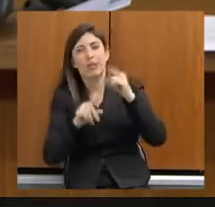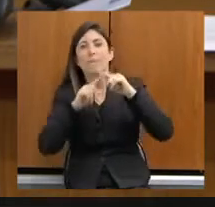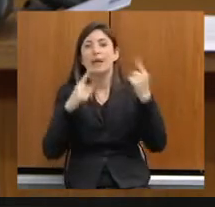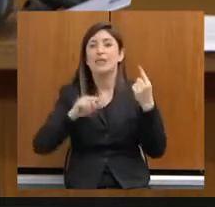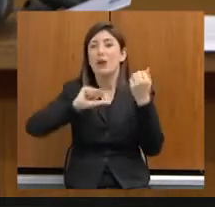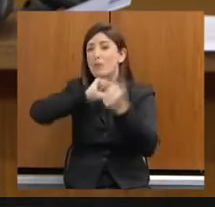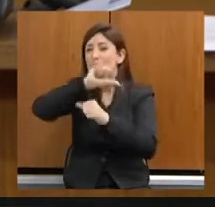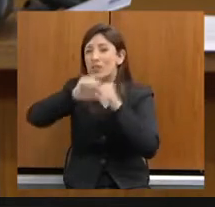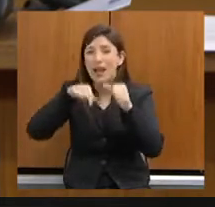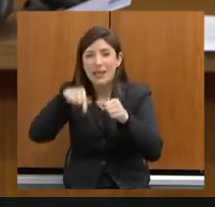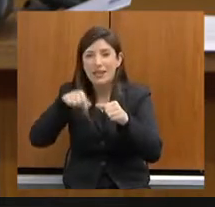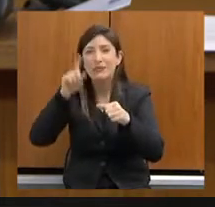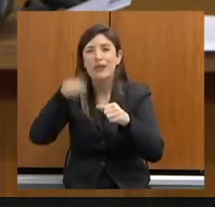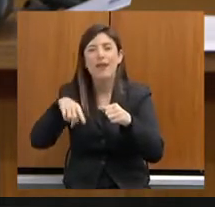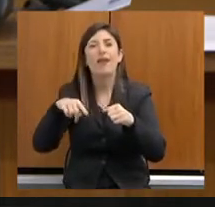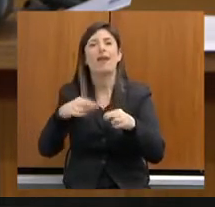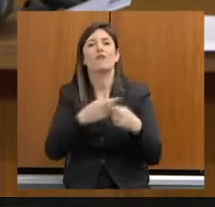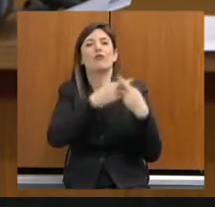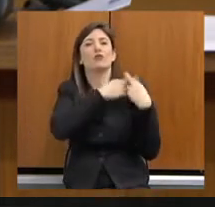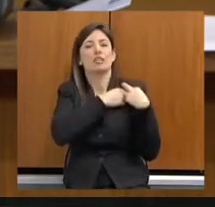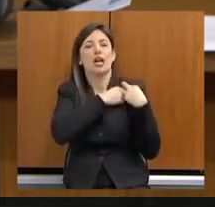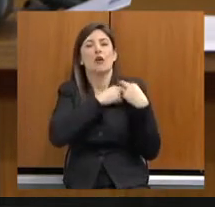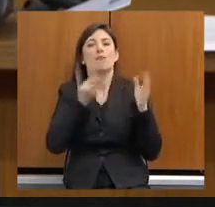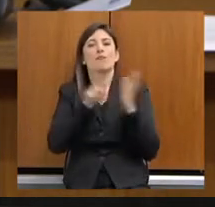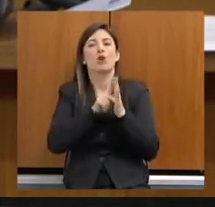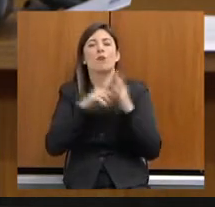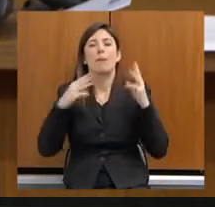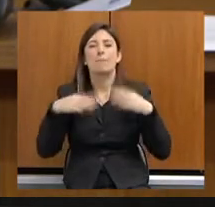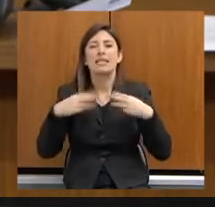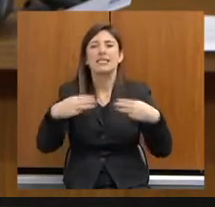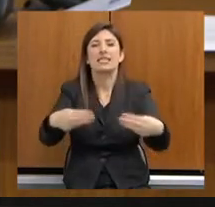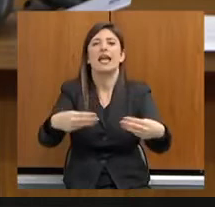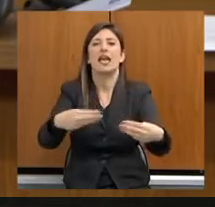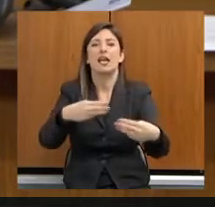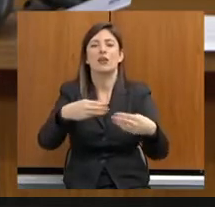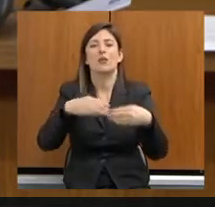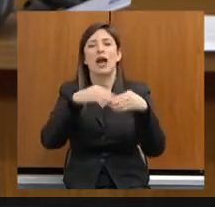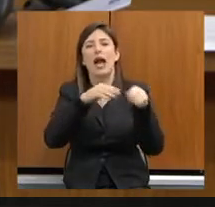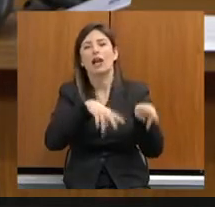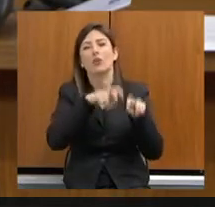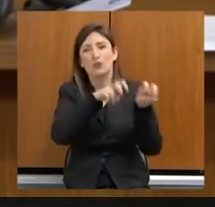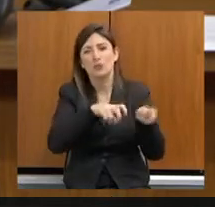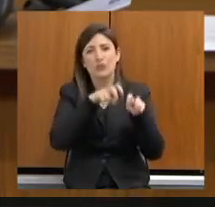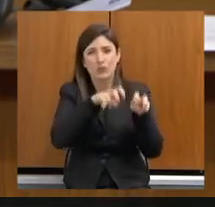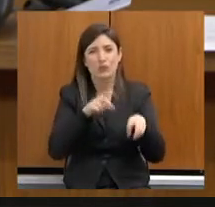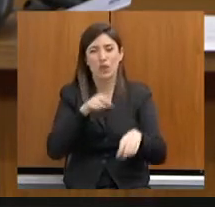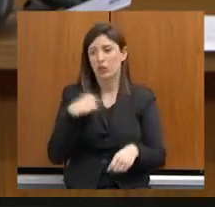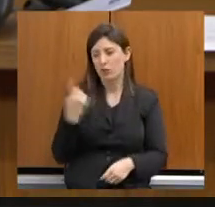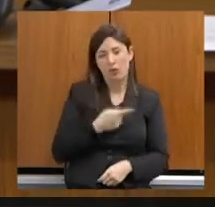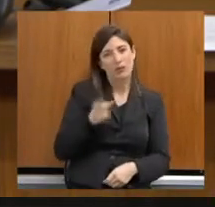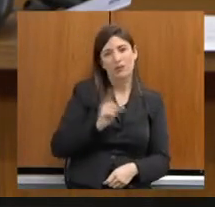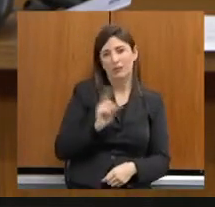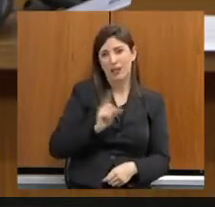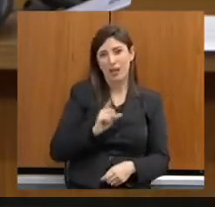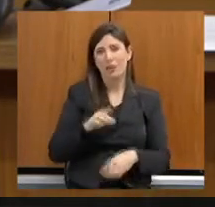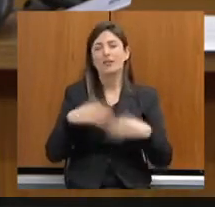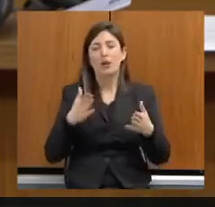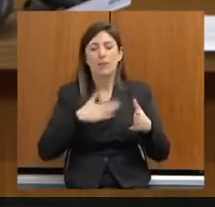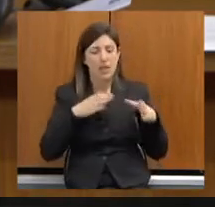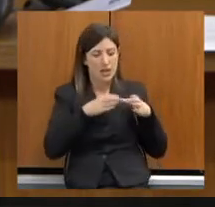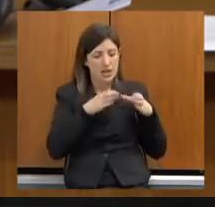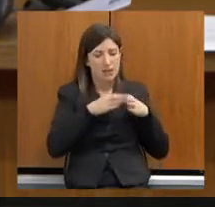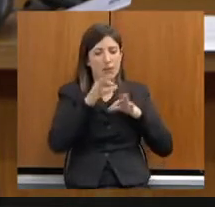uma atribuição do ministério agricultura nem atribuição Nossa não tem muitas coisas a gente tem dificuldade então equipe preparando uma nota técnica para